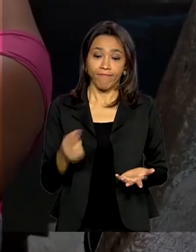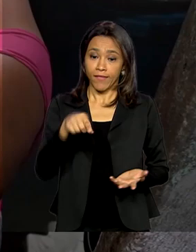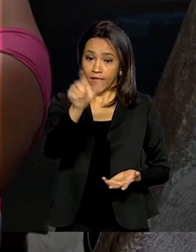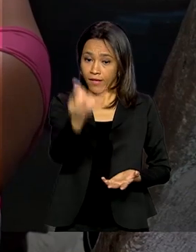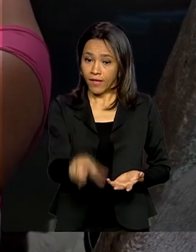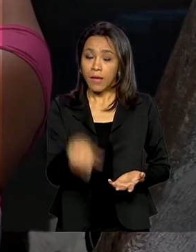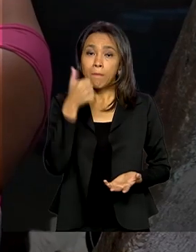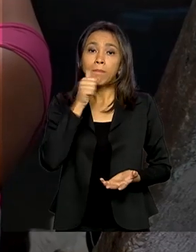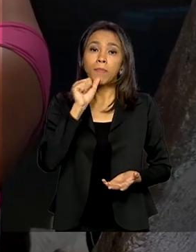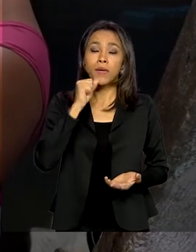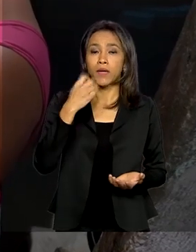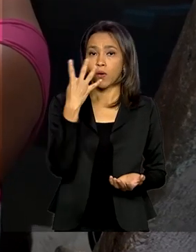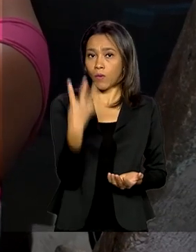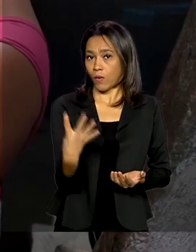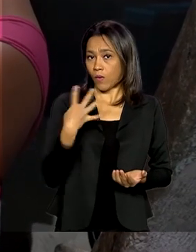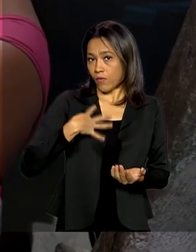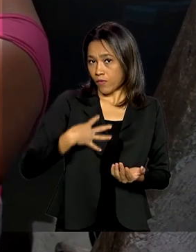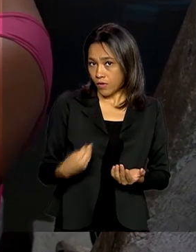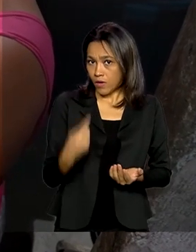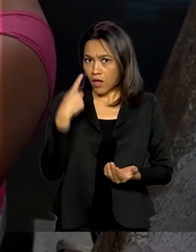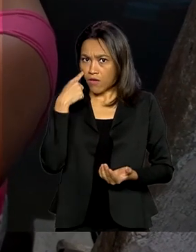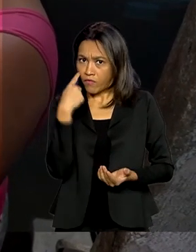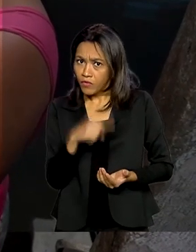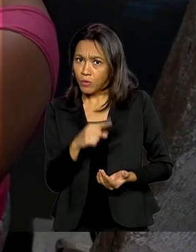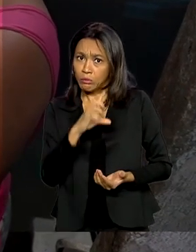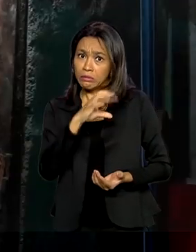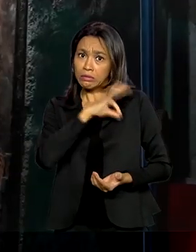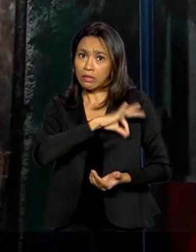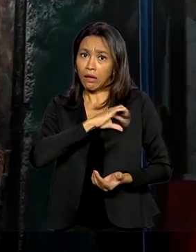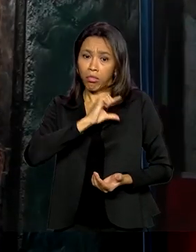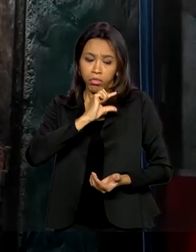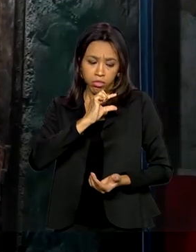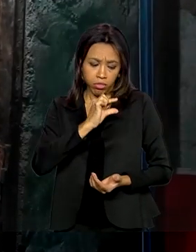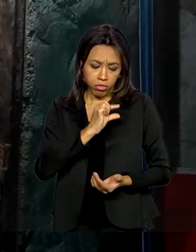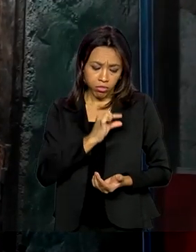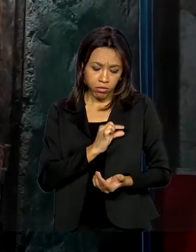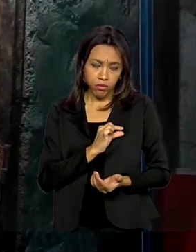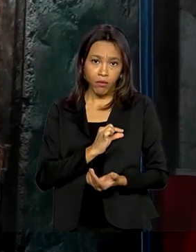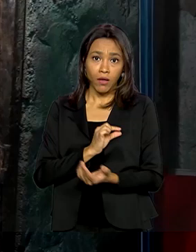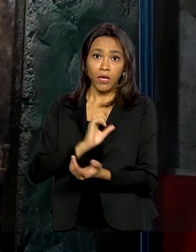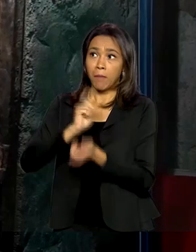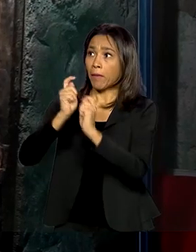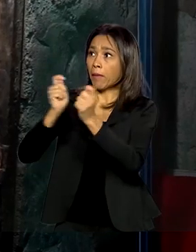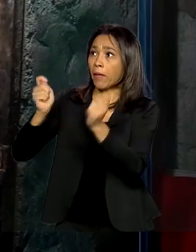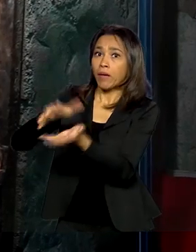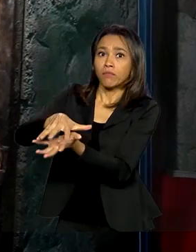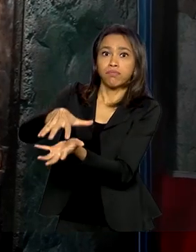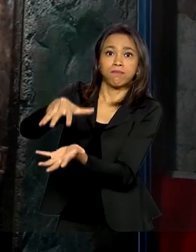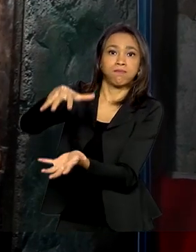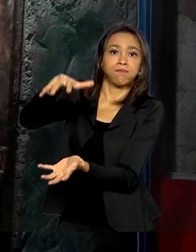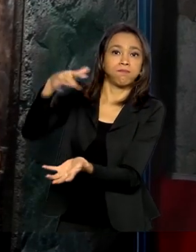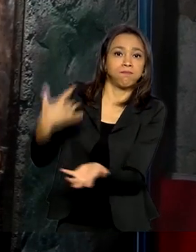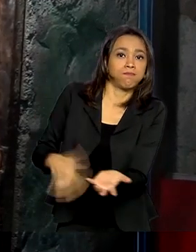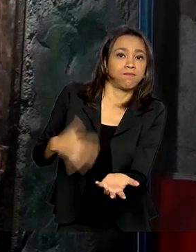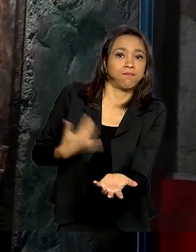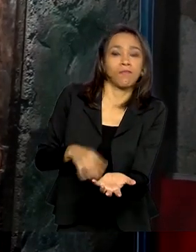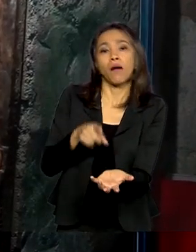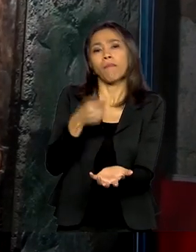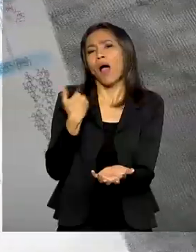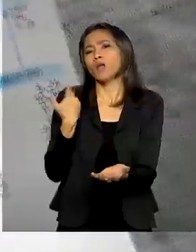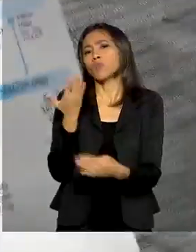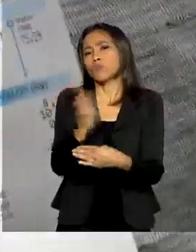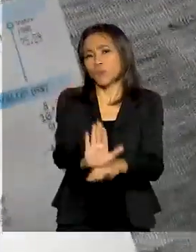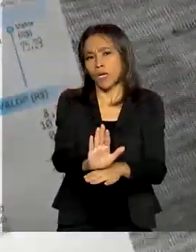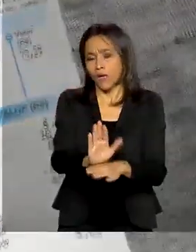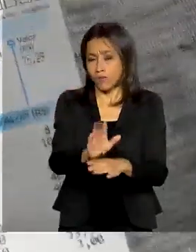Mãe de quatro filhos, ela viu a renda diminuir e as contas aumentarem. Para ajudar famílias como a